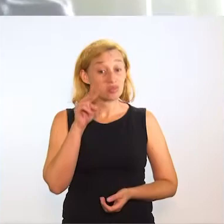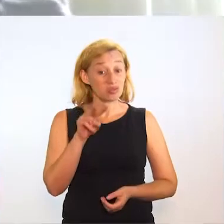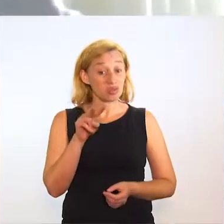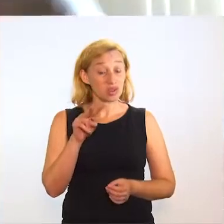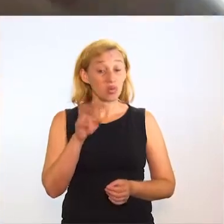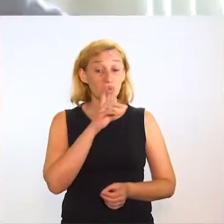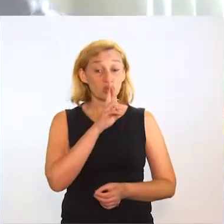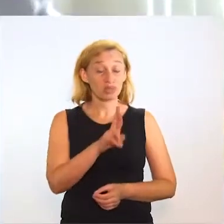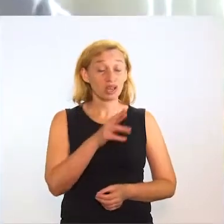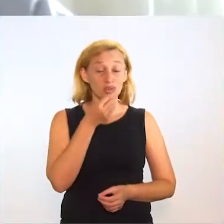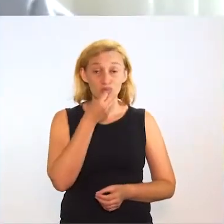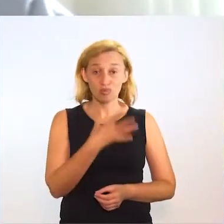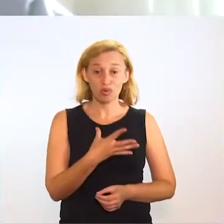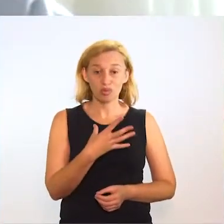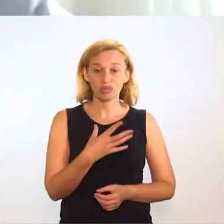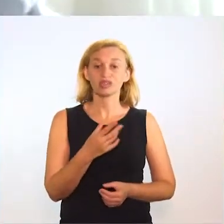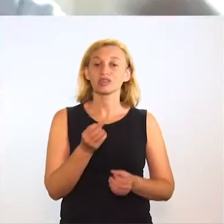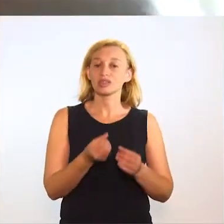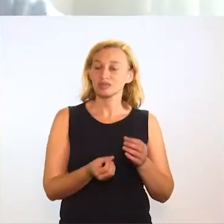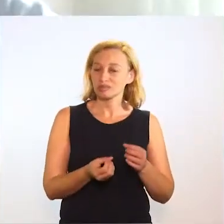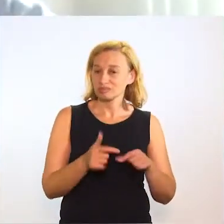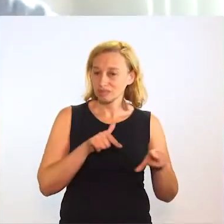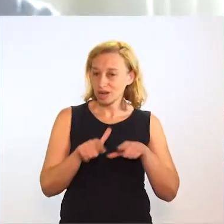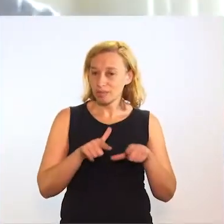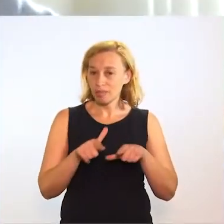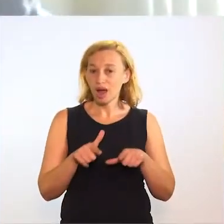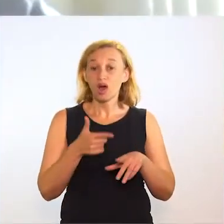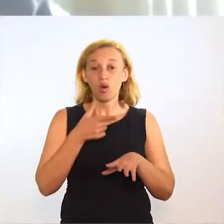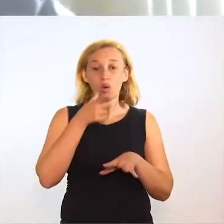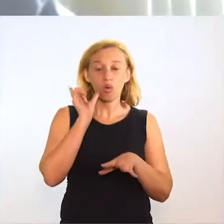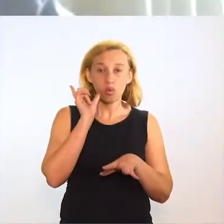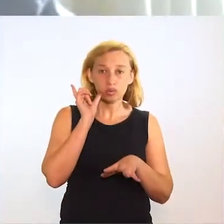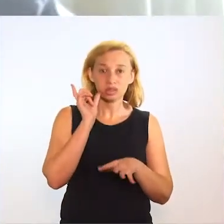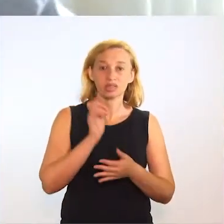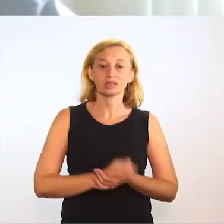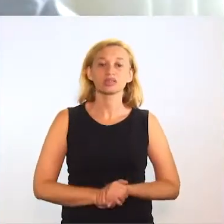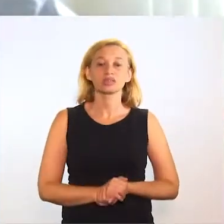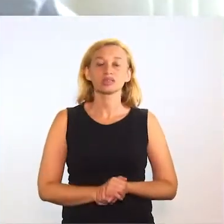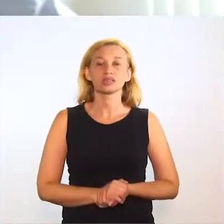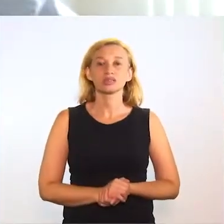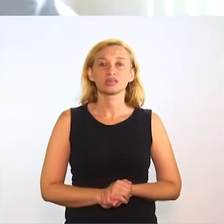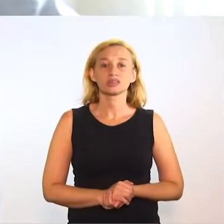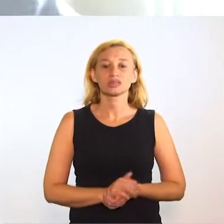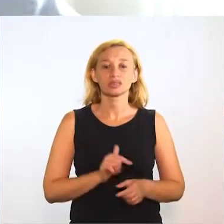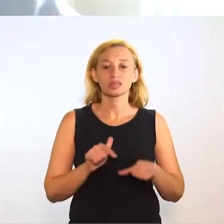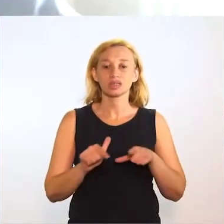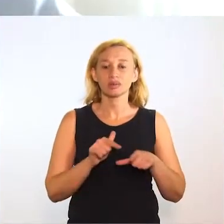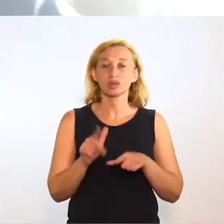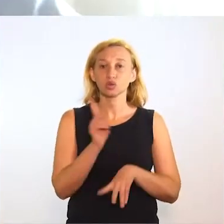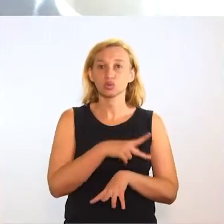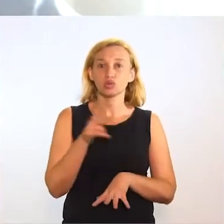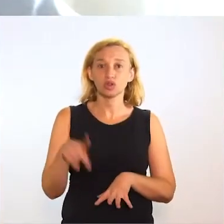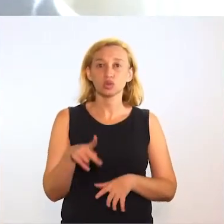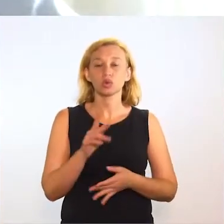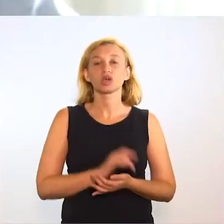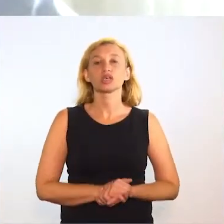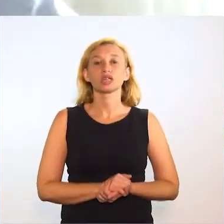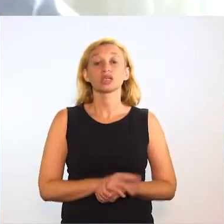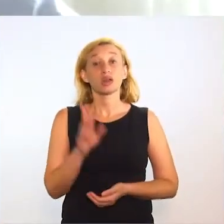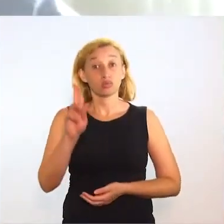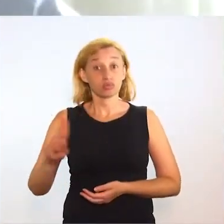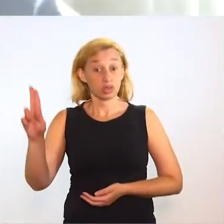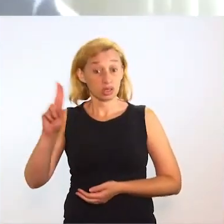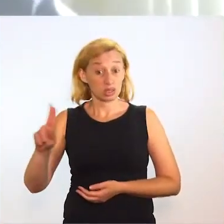rede para enxergar esse resultado. Nós temos feito alguns trabalhos, ontem, por sinal, nós estávamos trabalhando